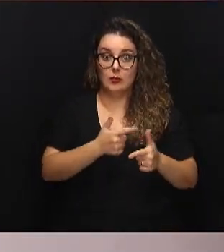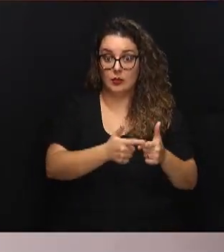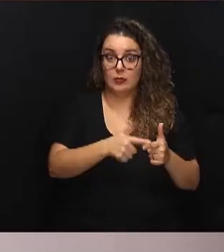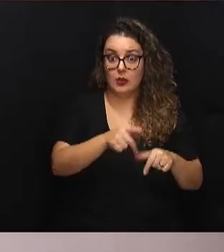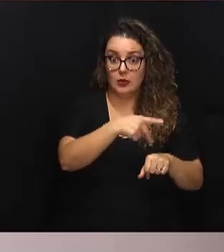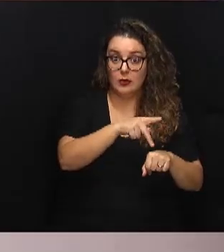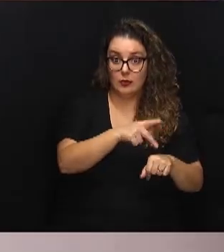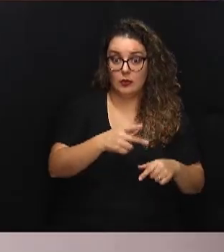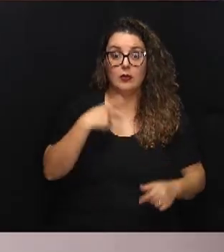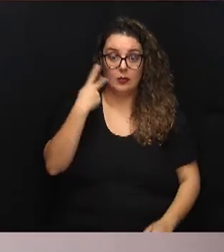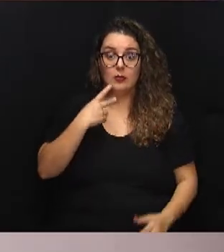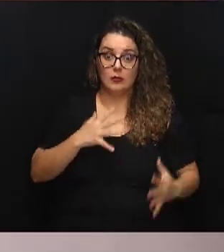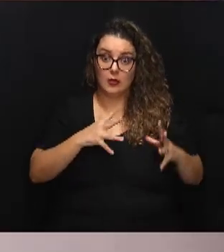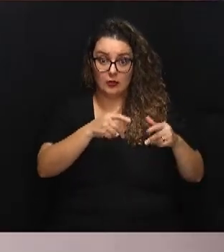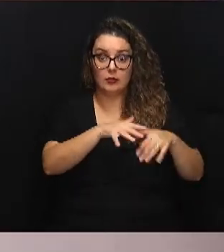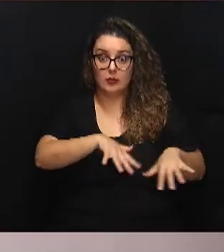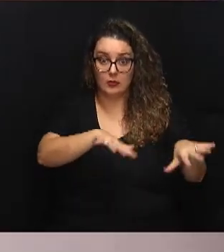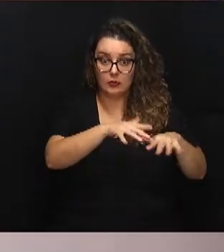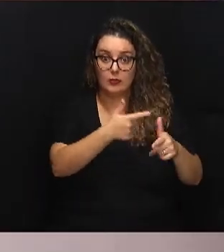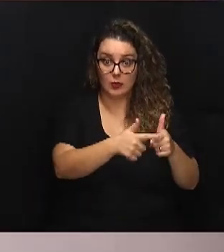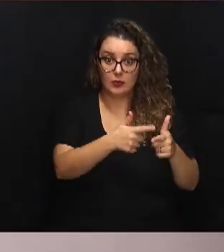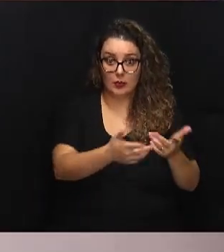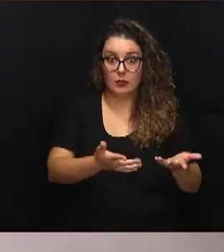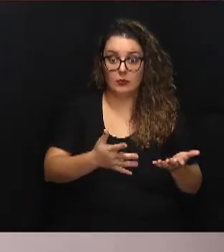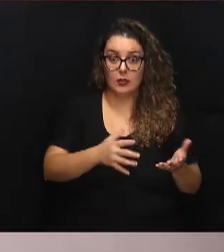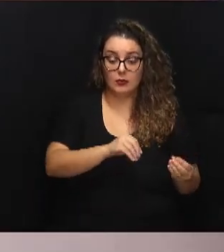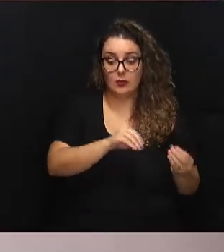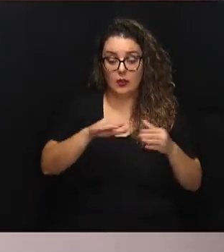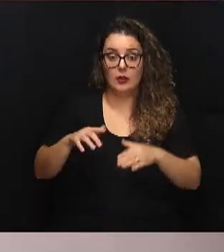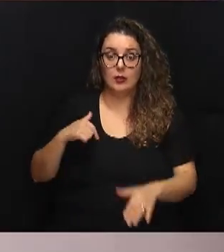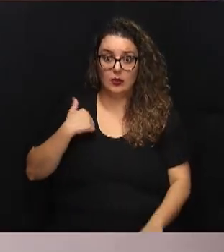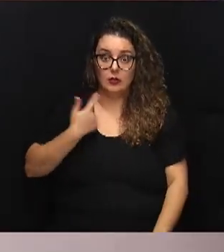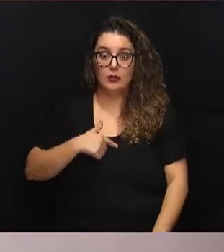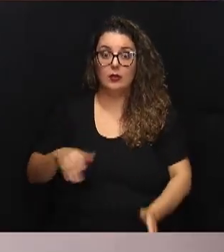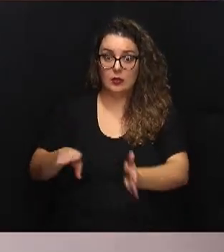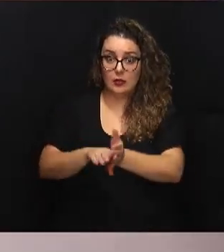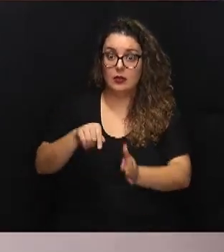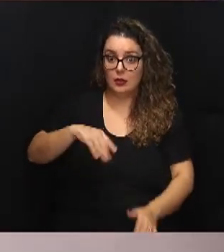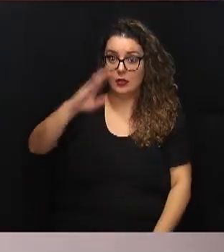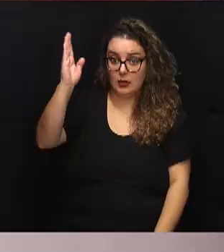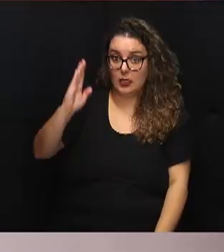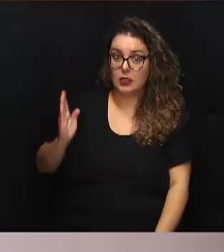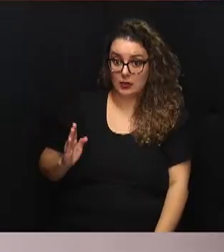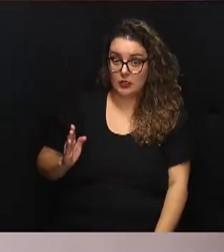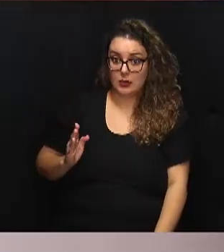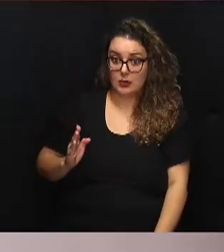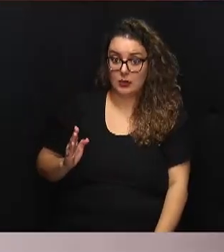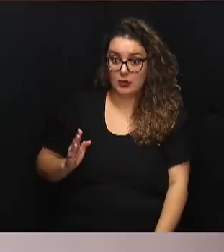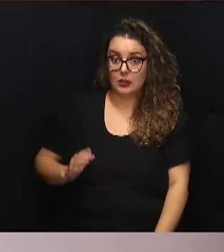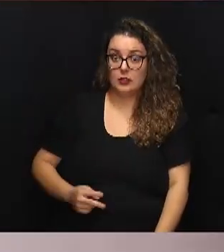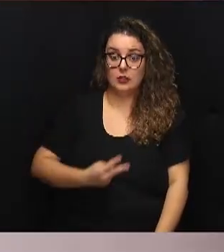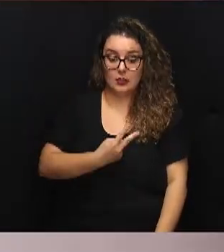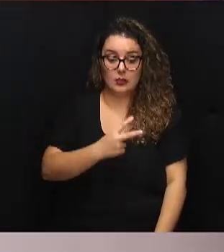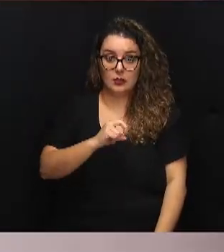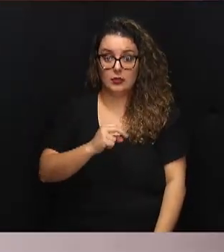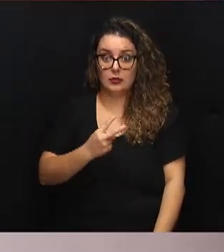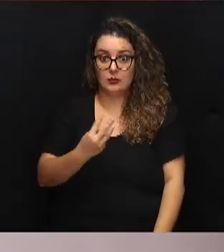é político e então nós chegamos a Brasil desde